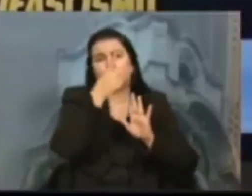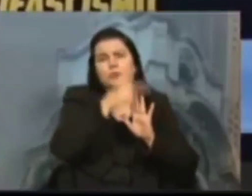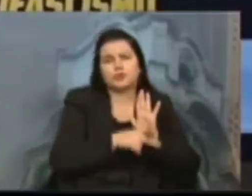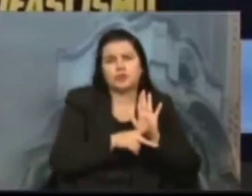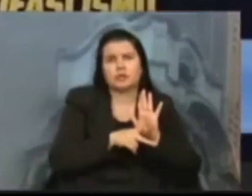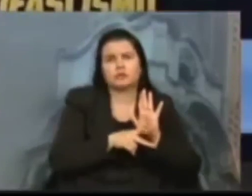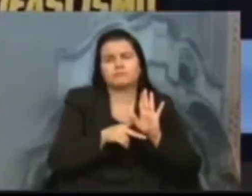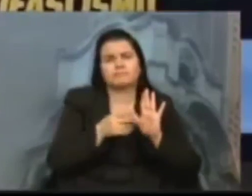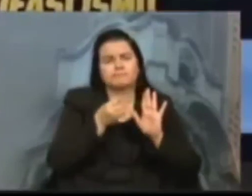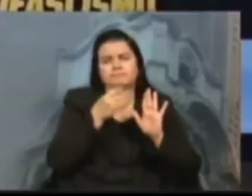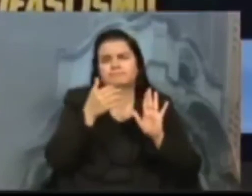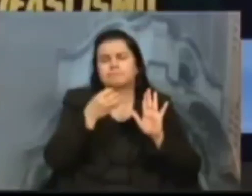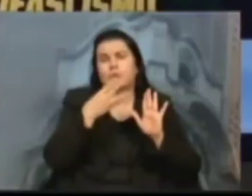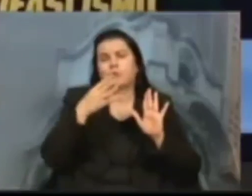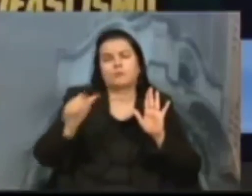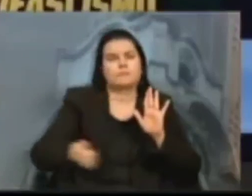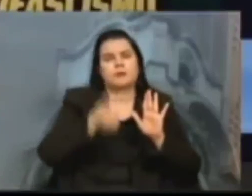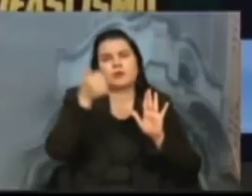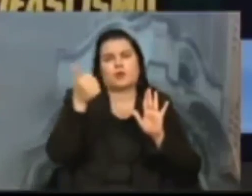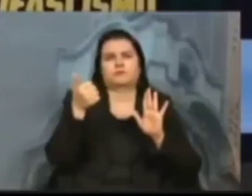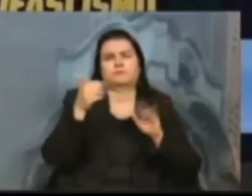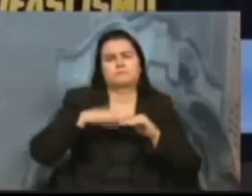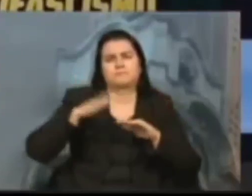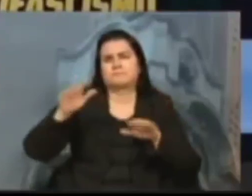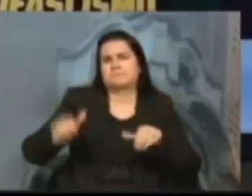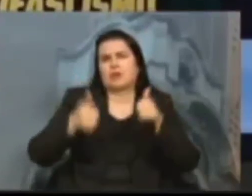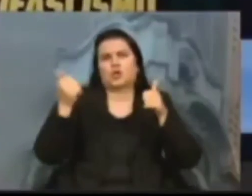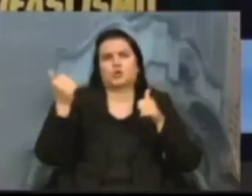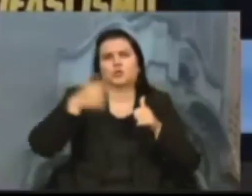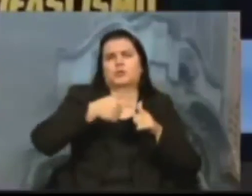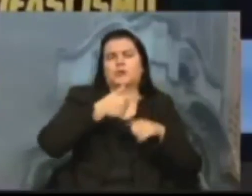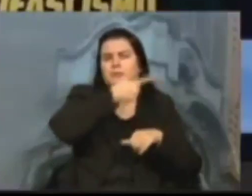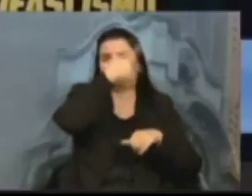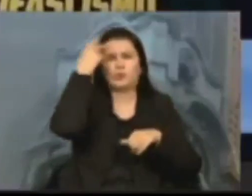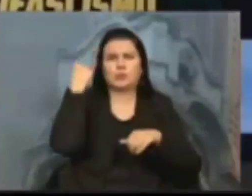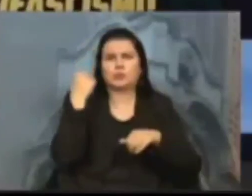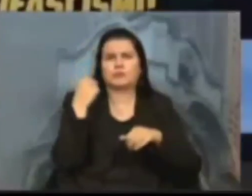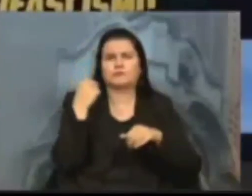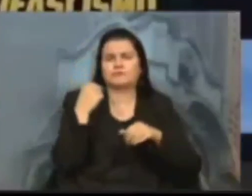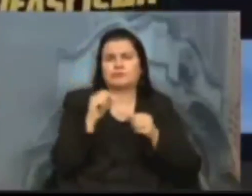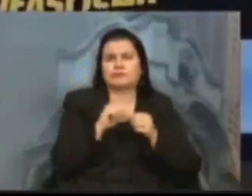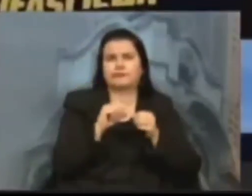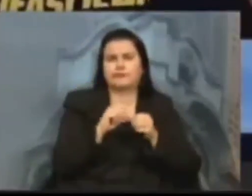maior do que aquilo que a prefeitura está acatando a partir de agora. Obrigado.